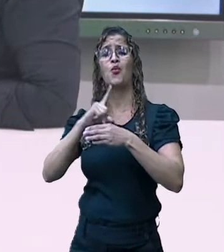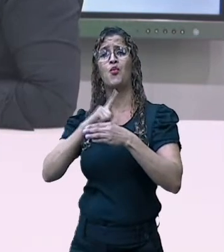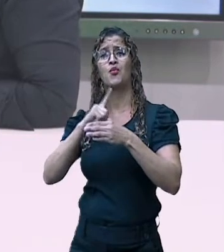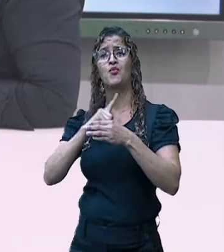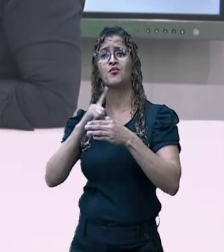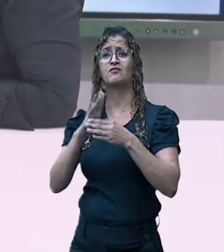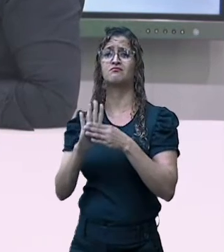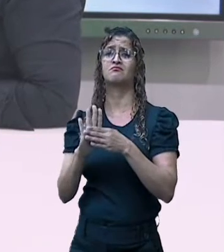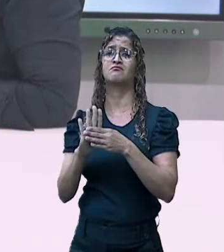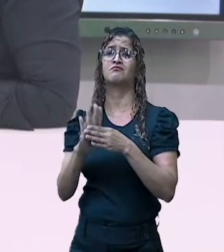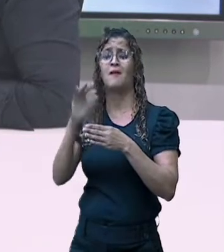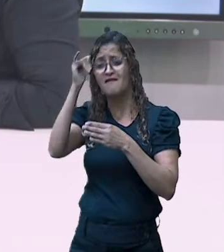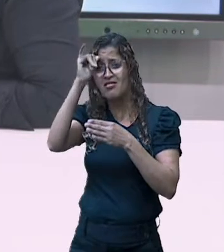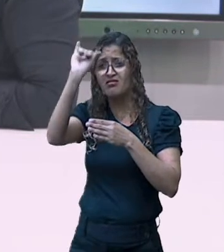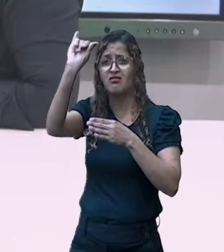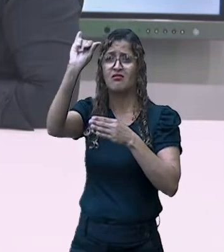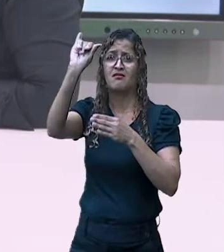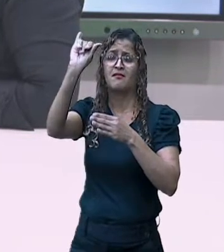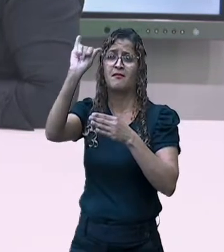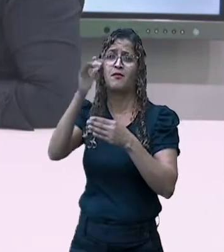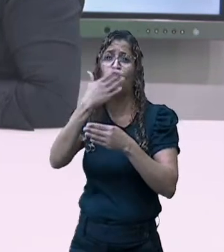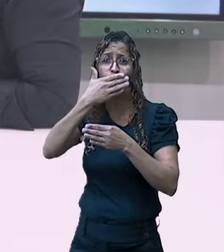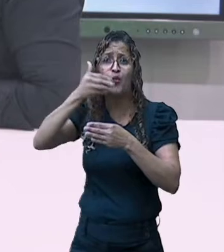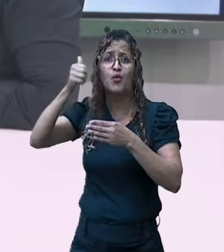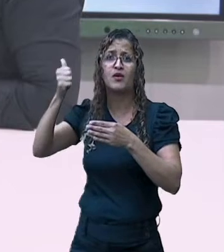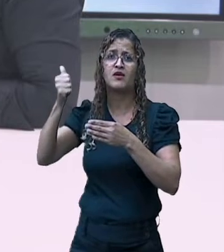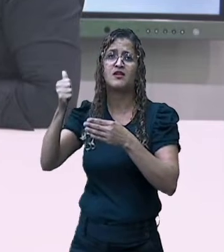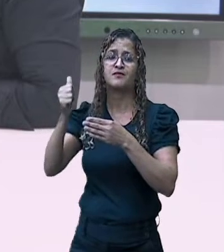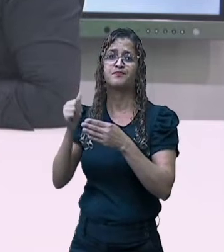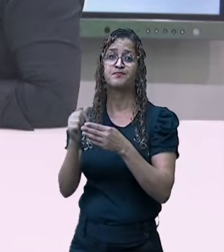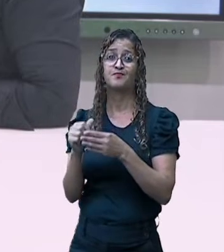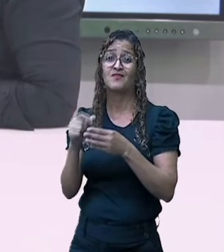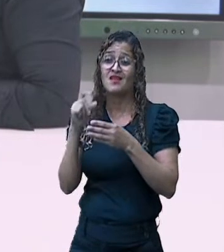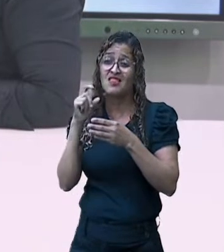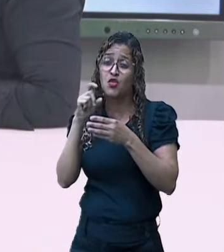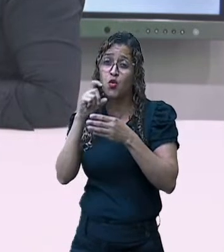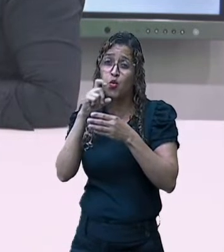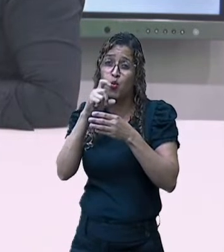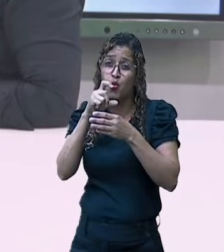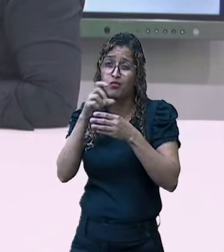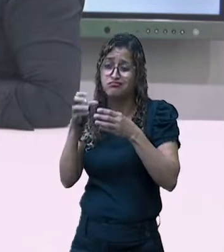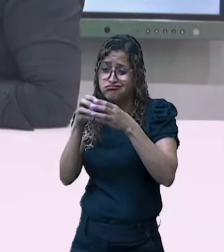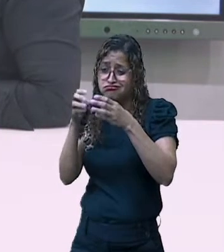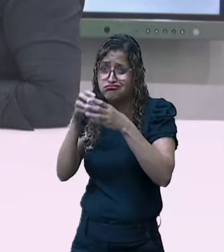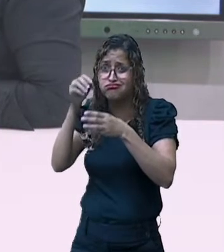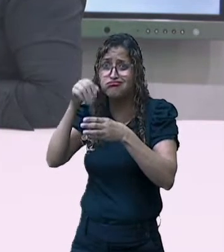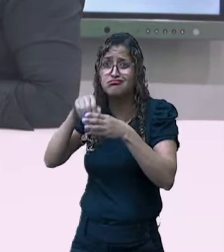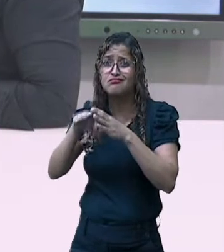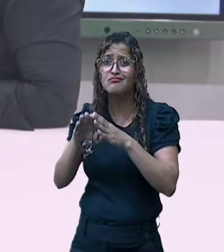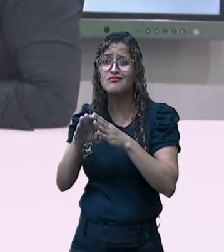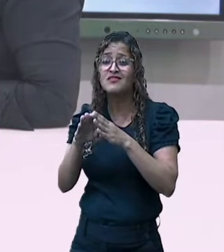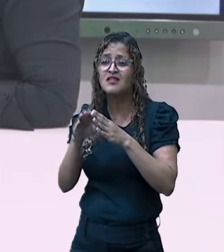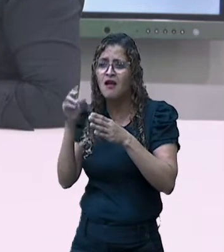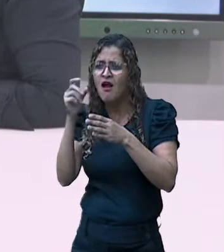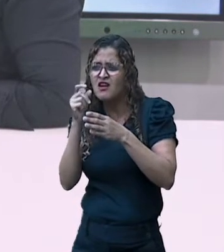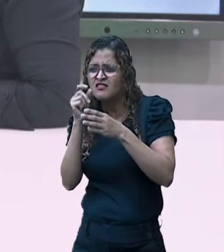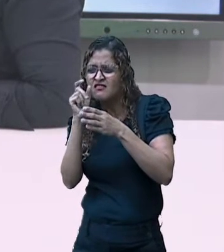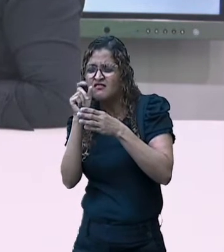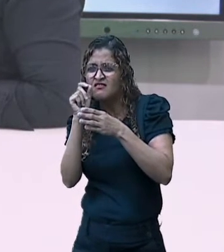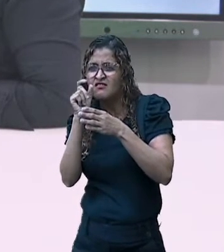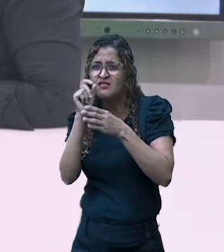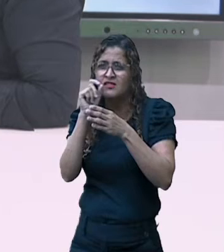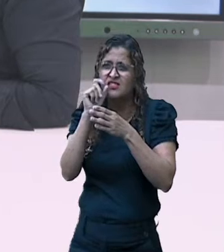várias bactérias existindo lá dentro. E tem uma bactéria, um grupo de bactérias específico que promove a cárie. E